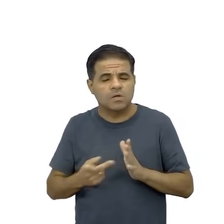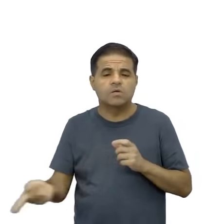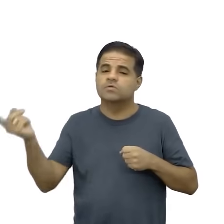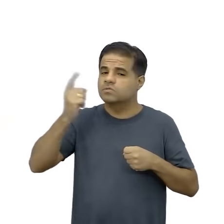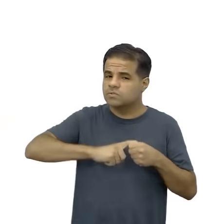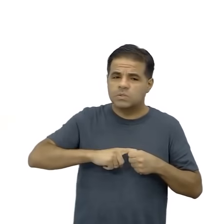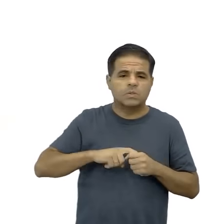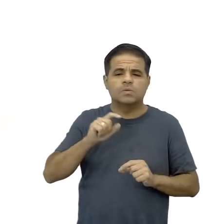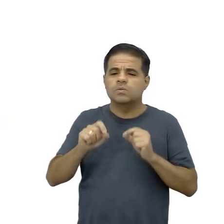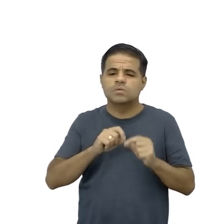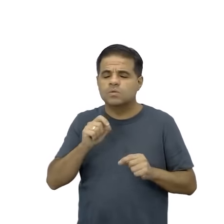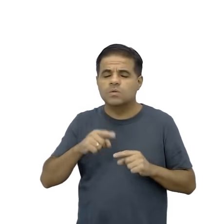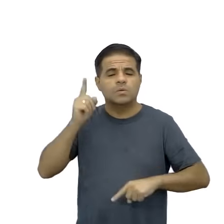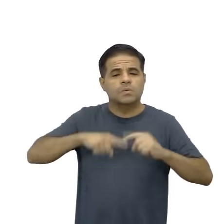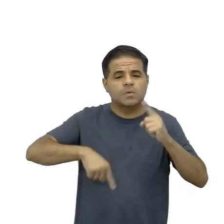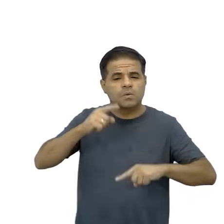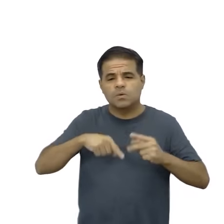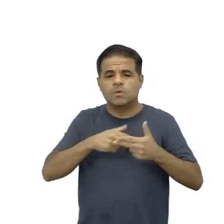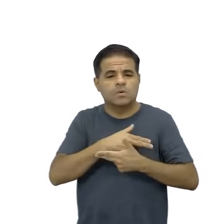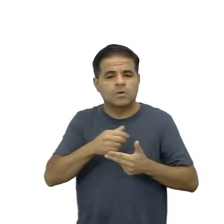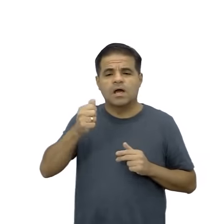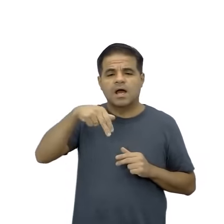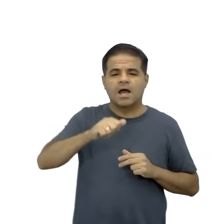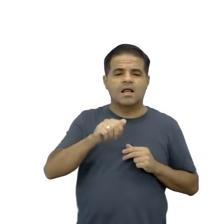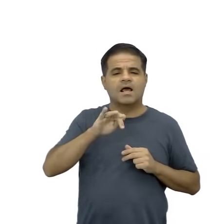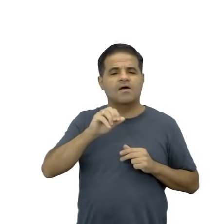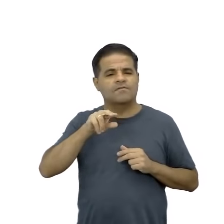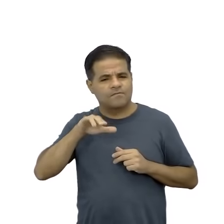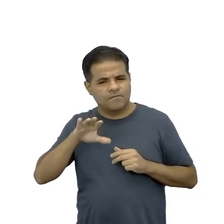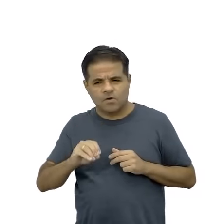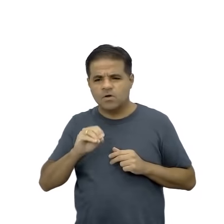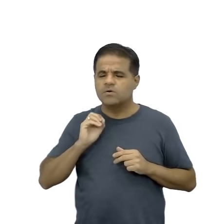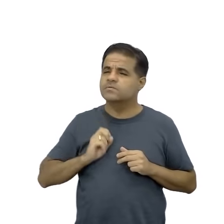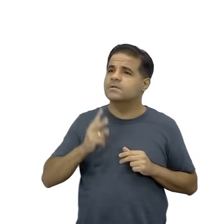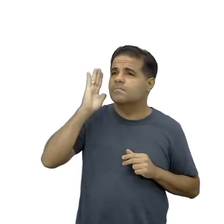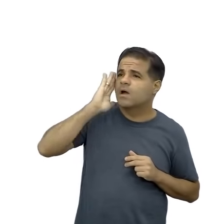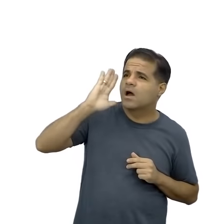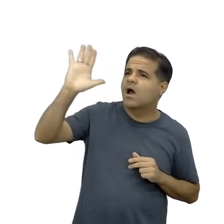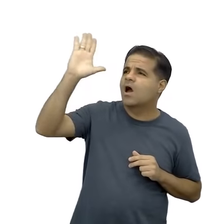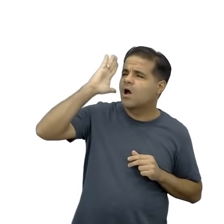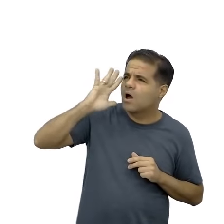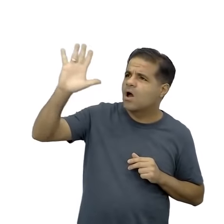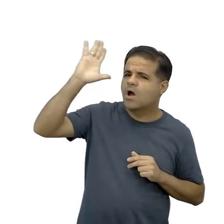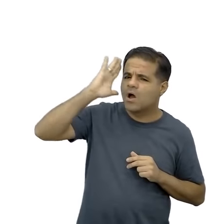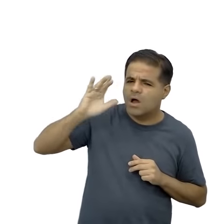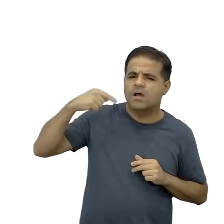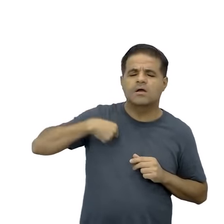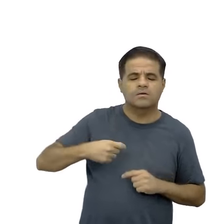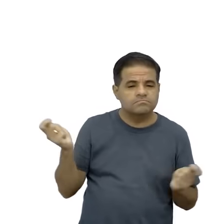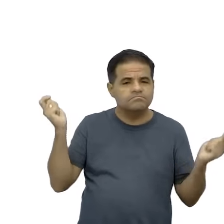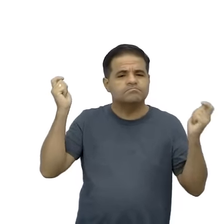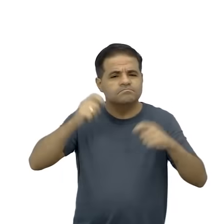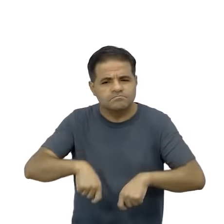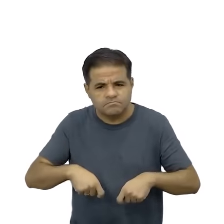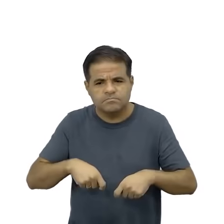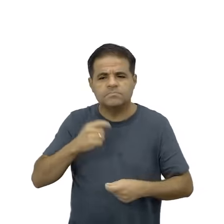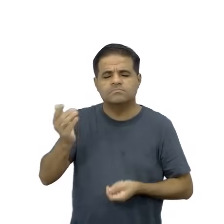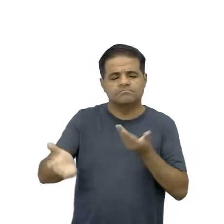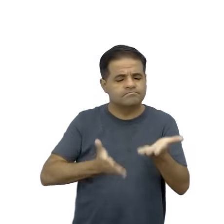né? O que é o elemento anafórico, catafórico, sempre pensando nesse aspecto em que eu possa tratar